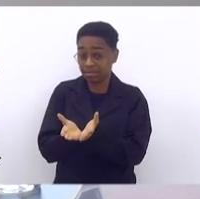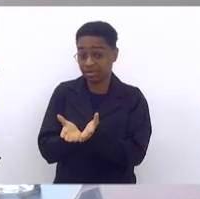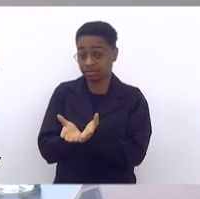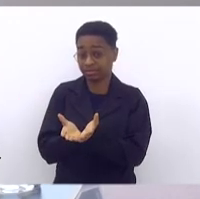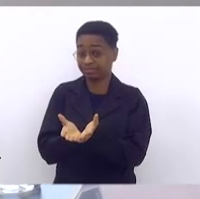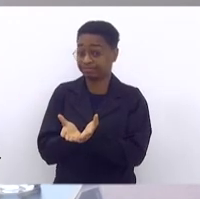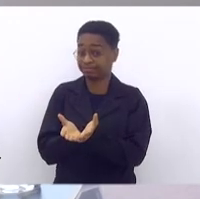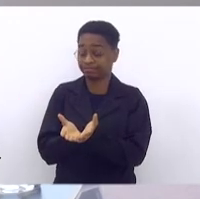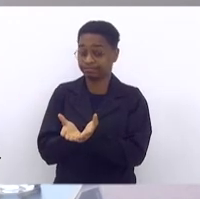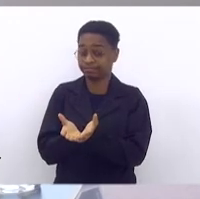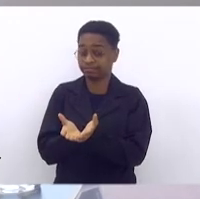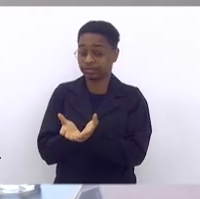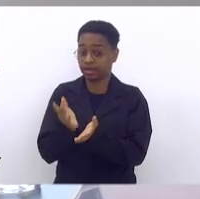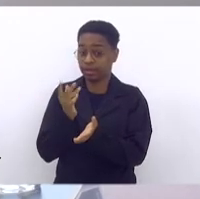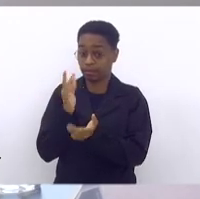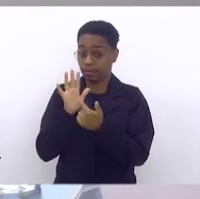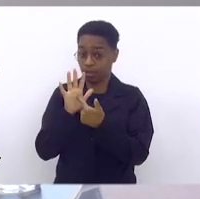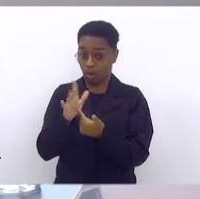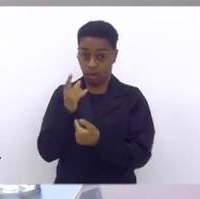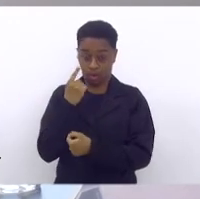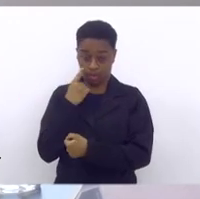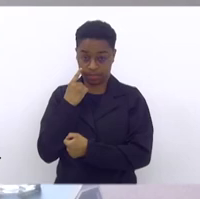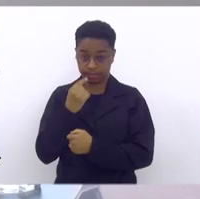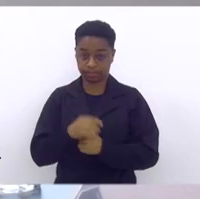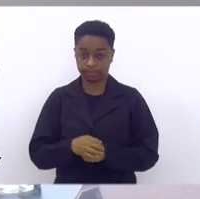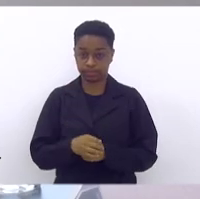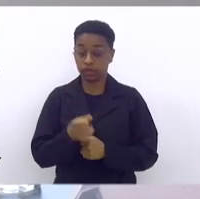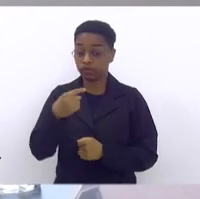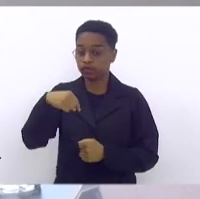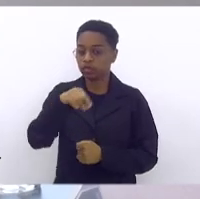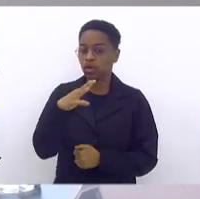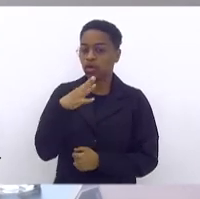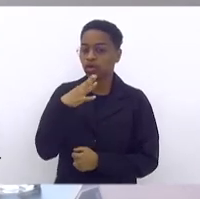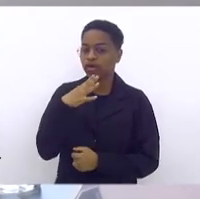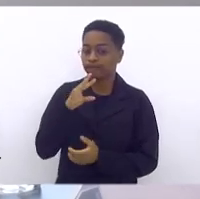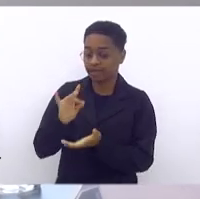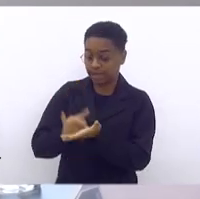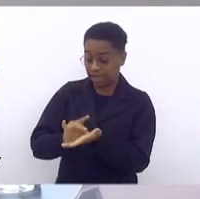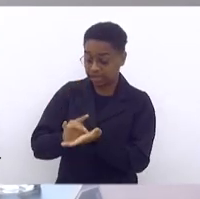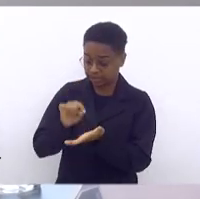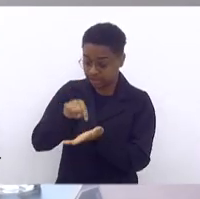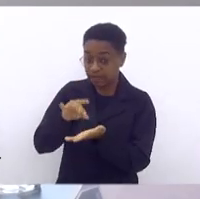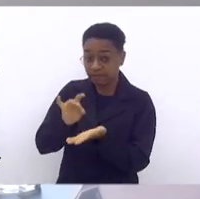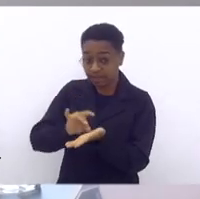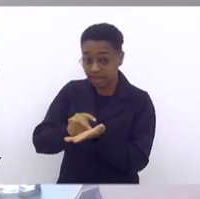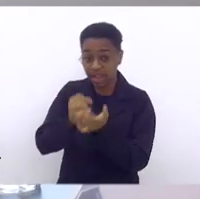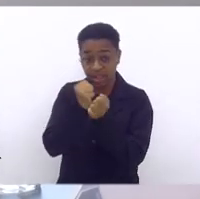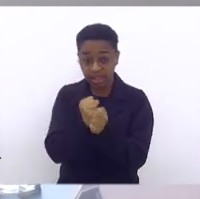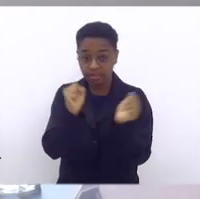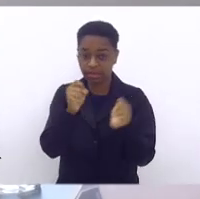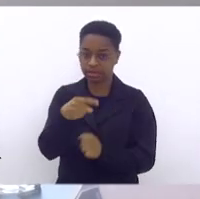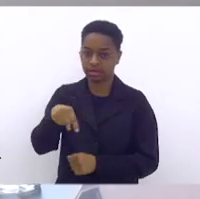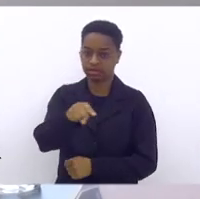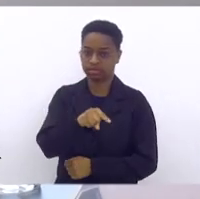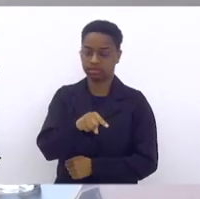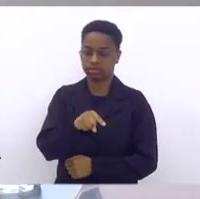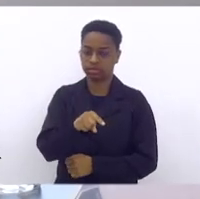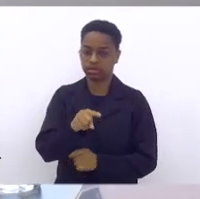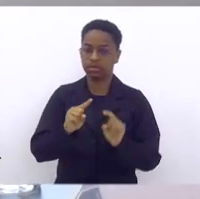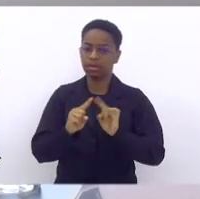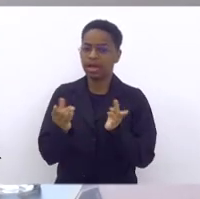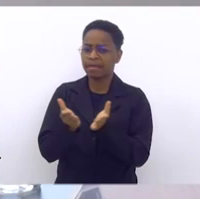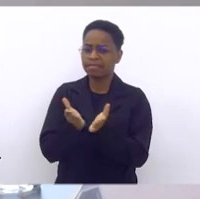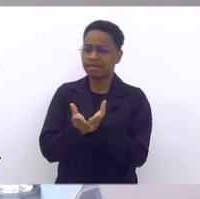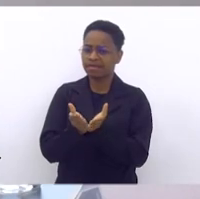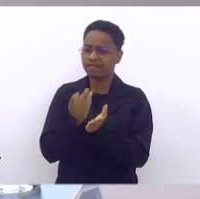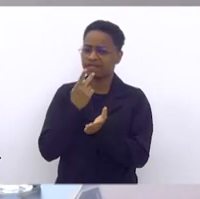né, dizendo assim: conhecereis a verdade e a verdade vos libertará. A Bíblia não está